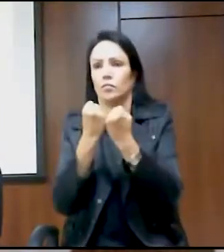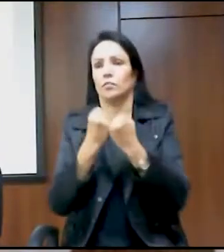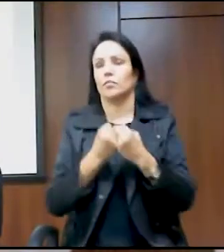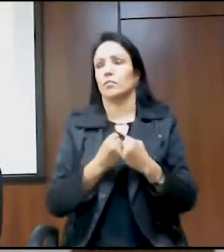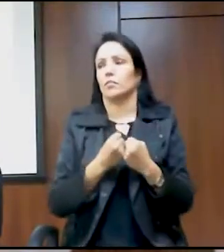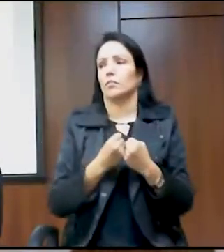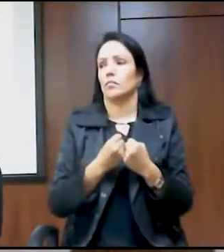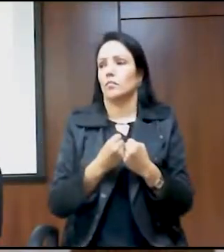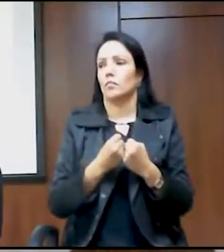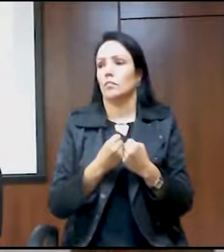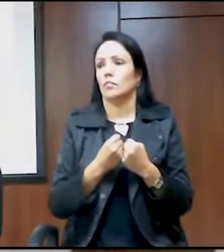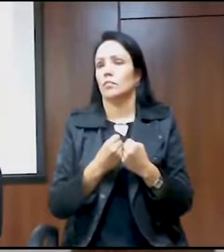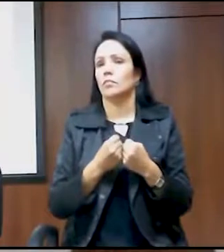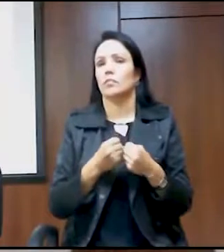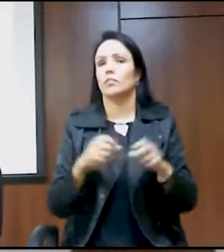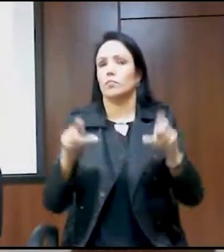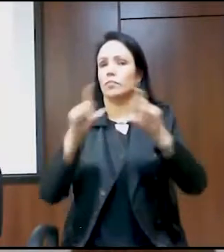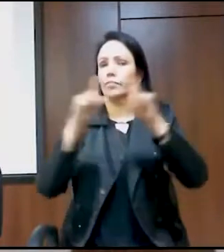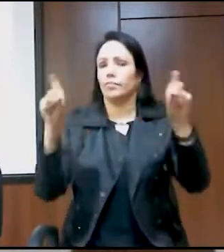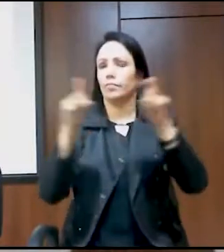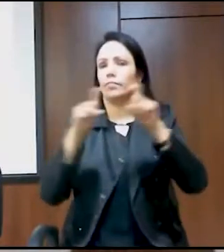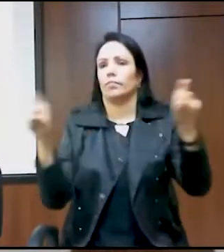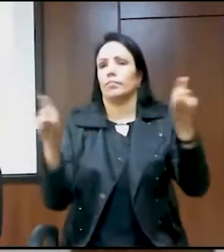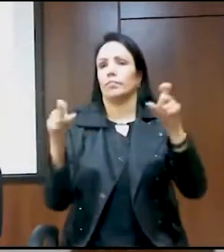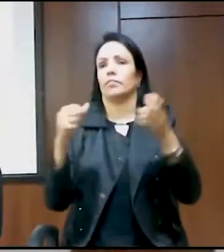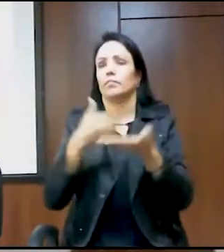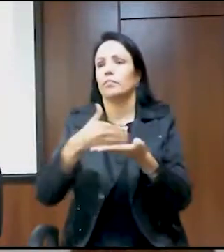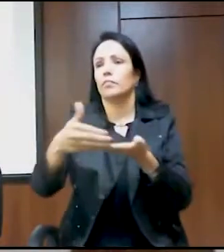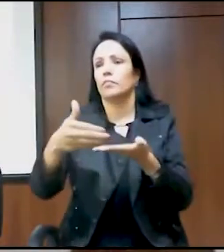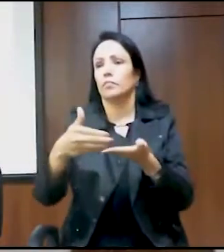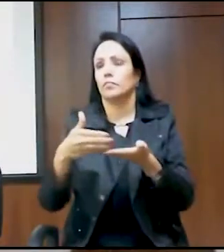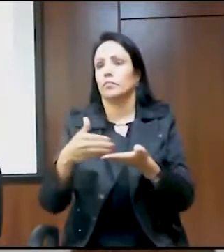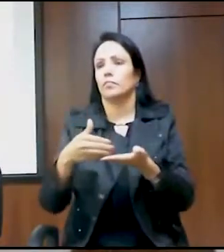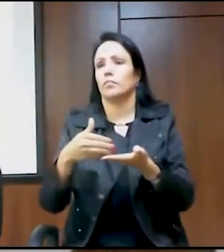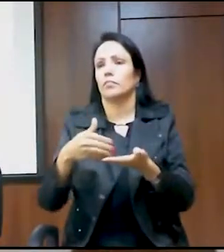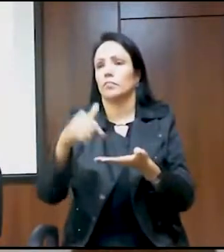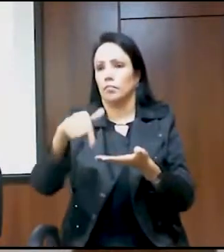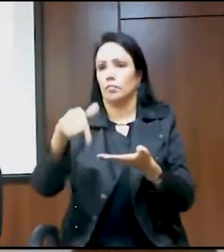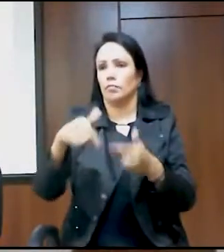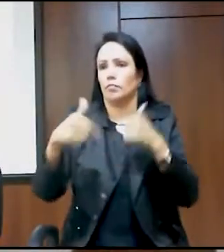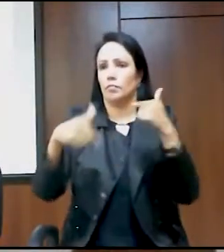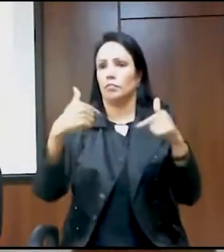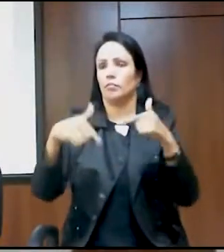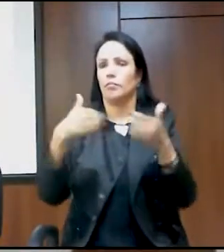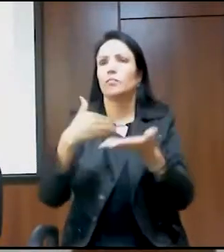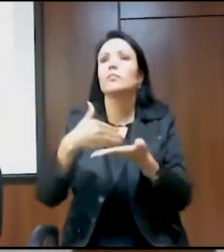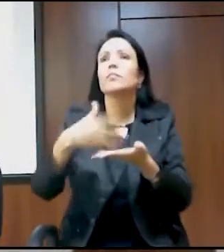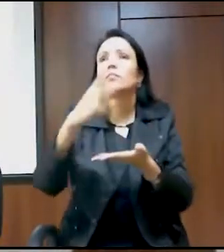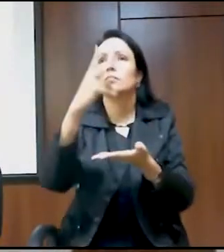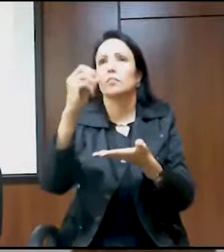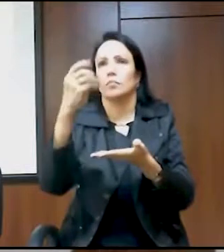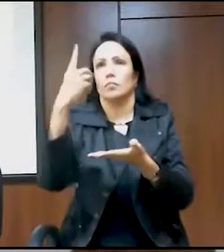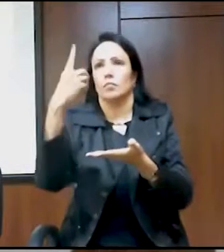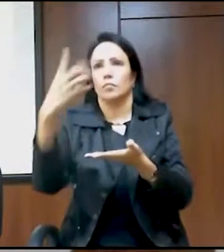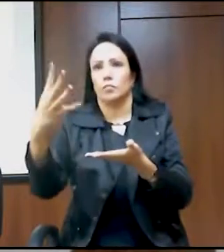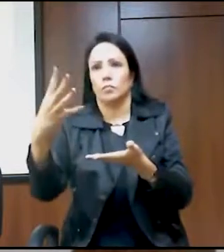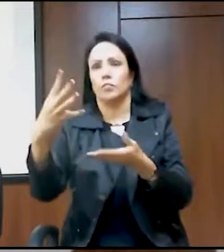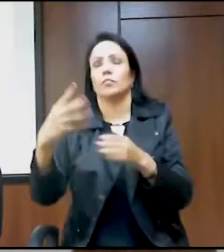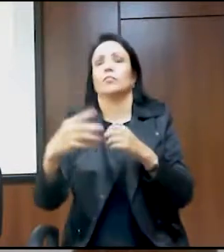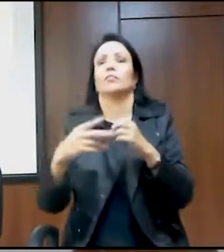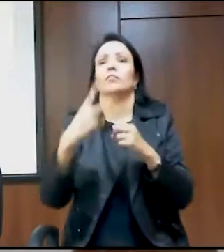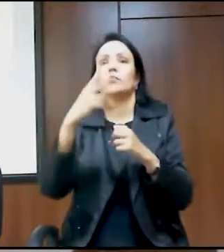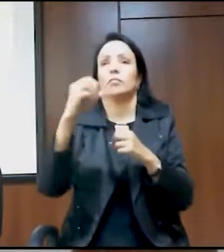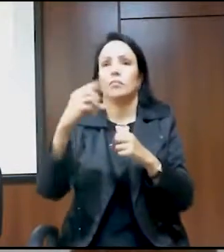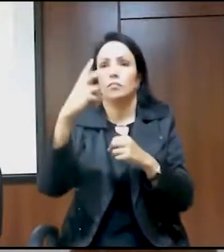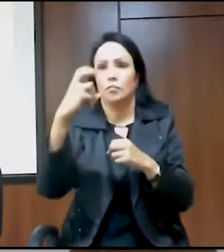queria destacar ainda inicialmente que esse trabalho desde 2014, 2015,